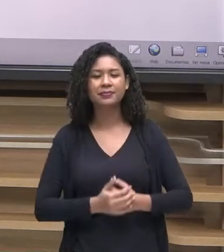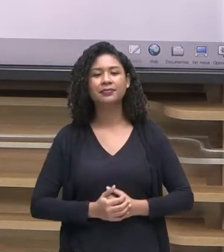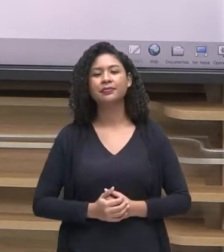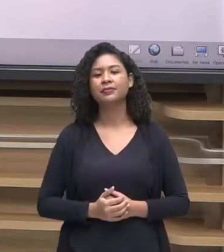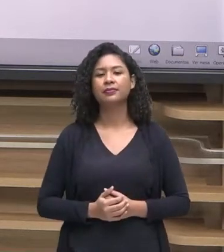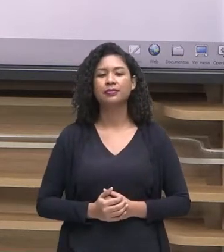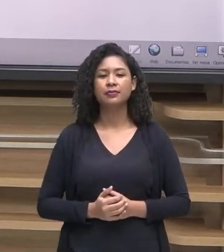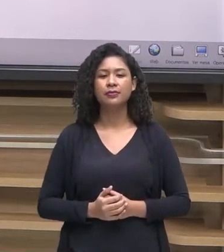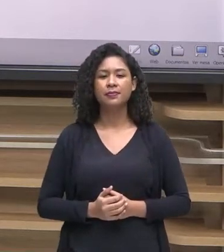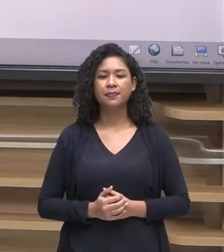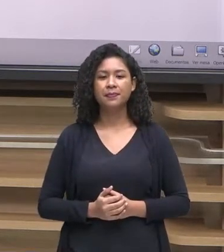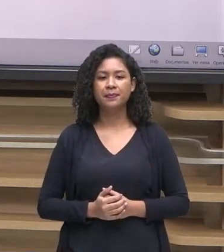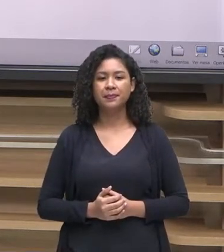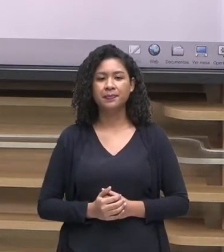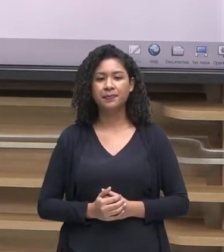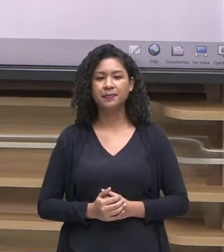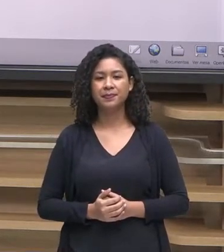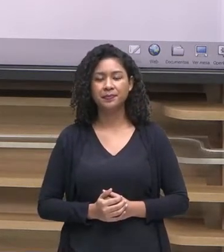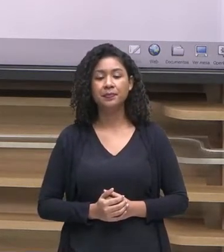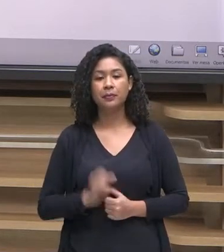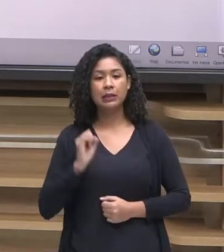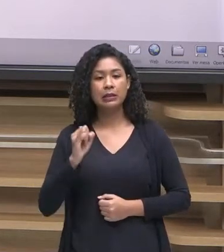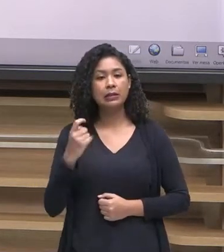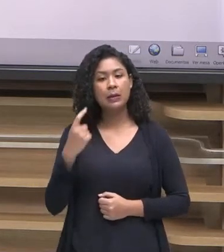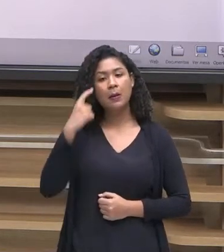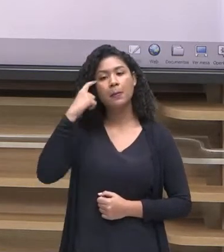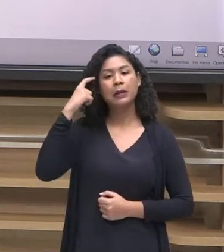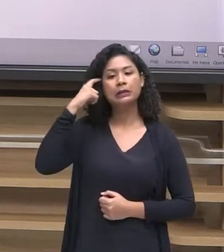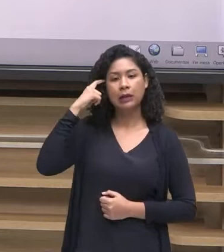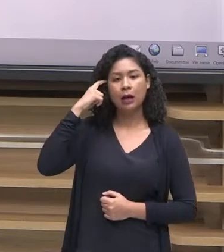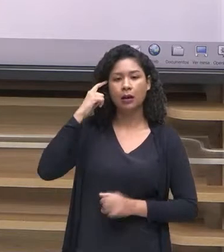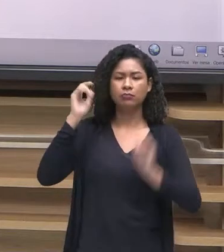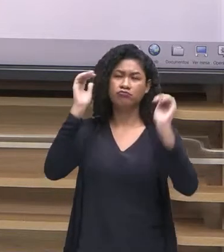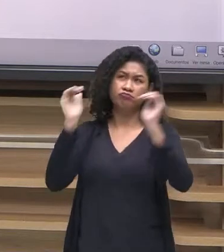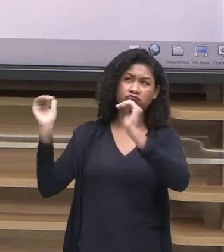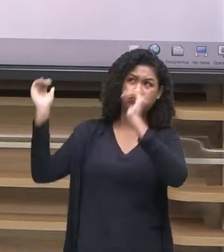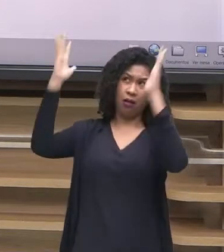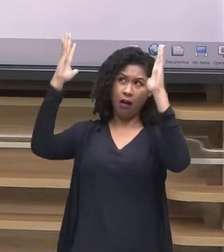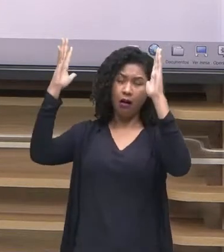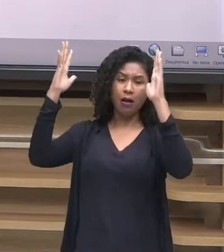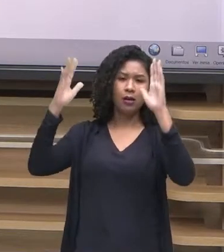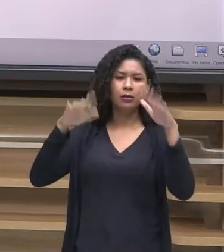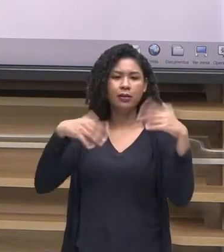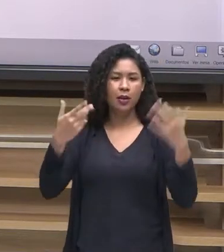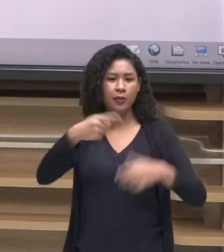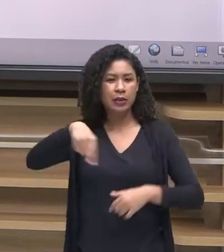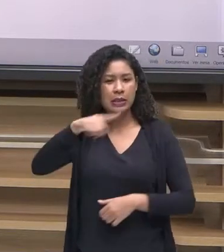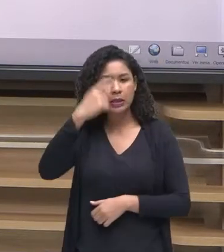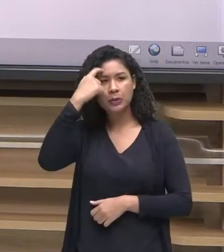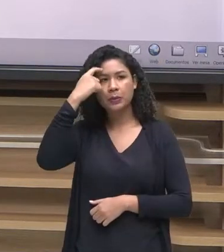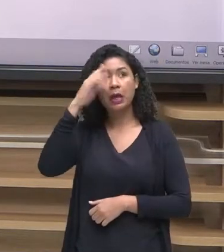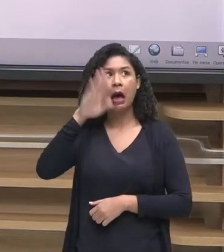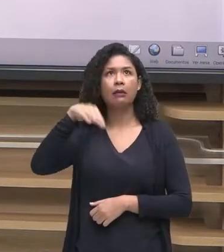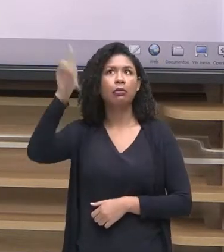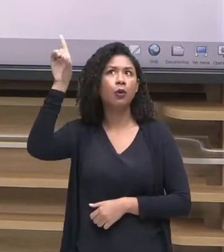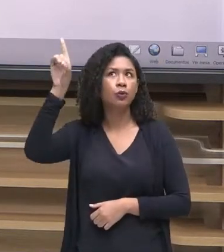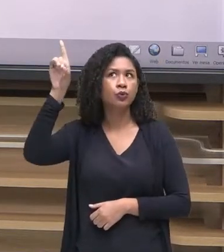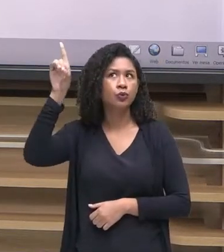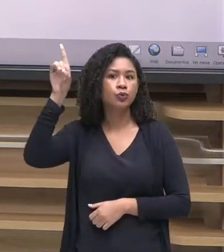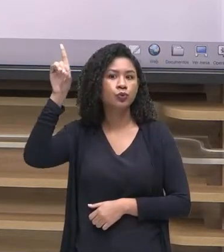Então, quando a gente para pensar em transcendência, muitas das vezes a primeira ideia que a gente tem, transcendência é só Deus.